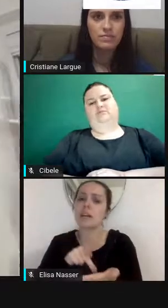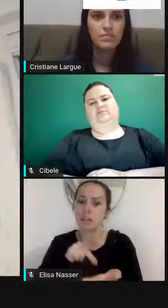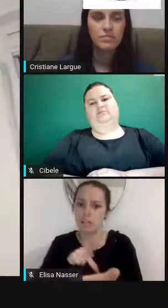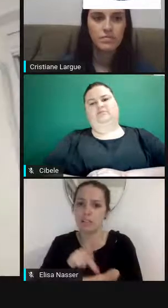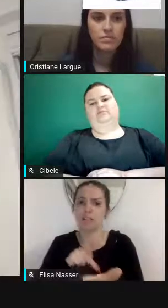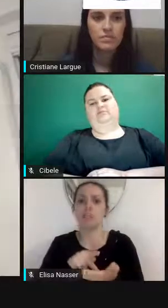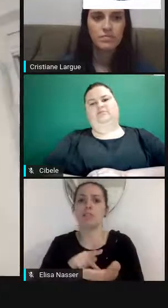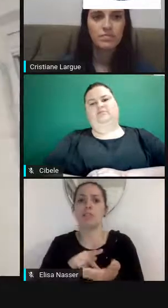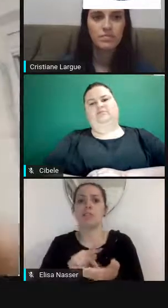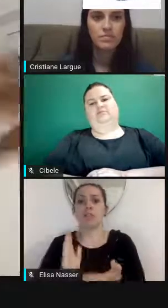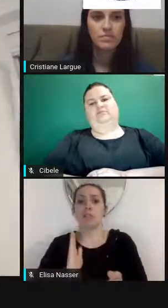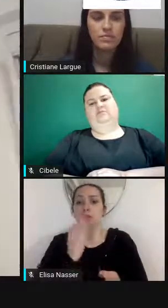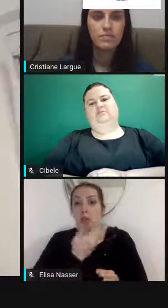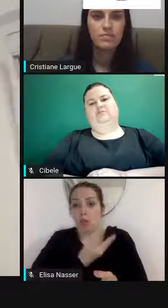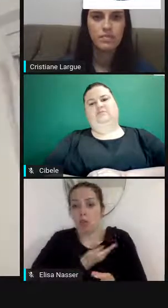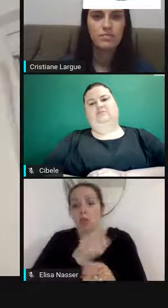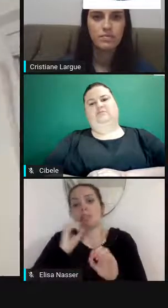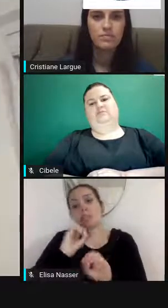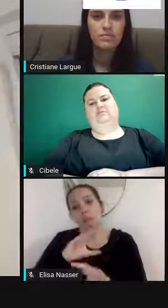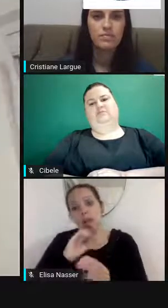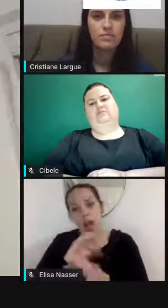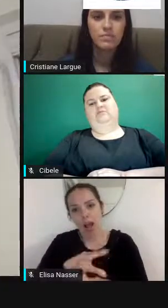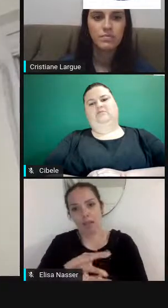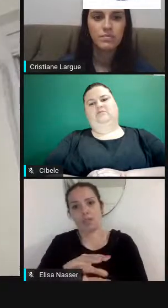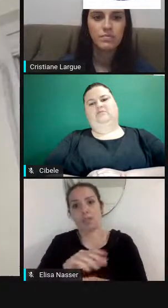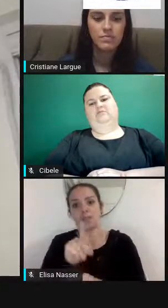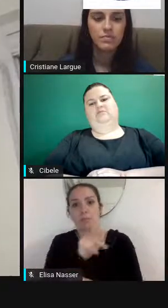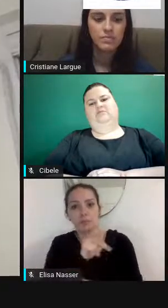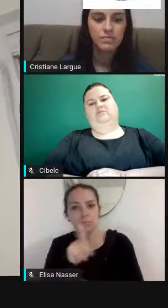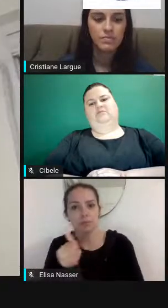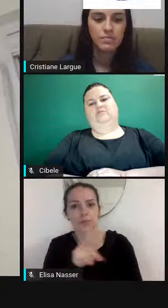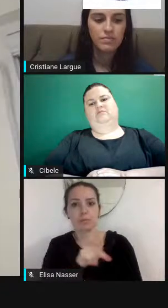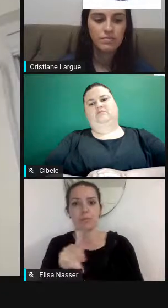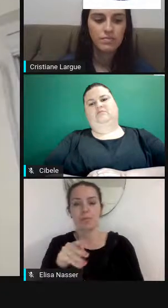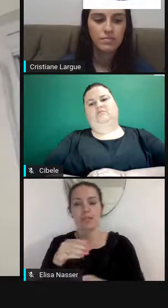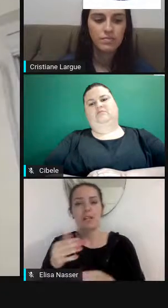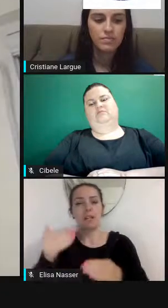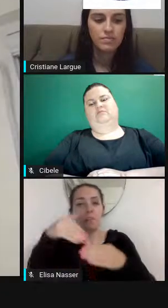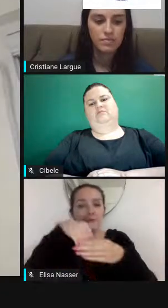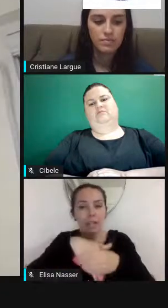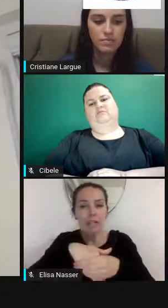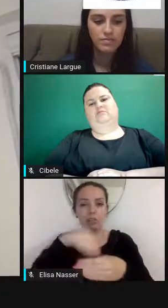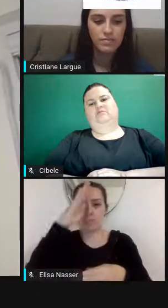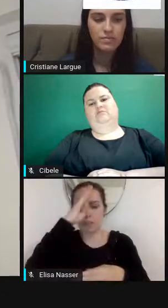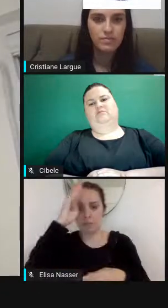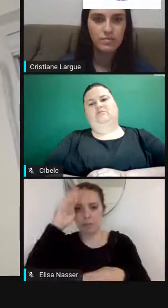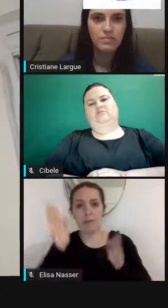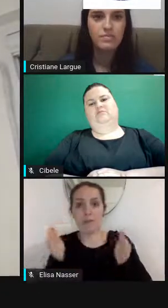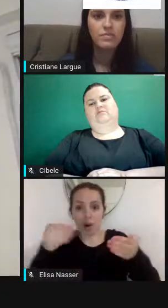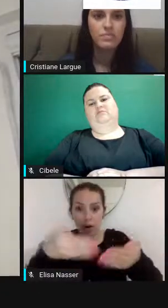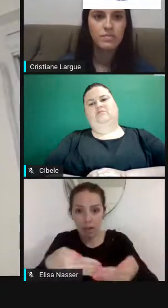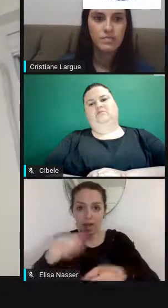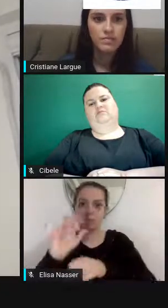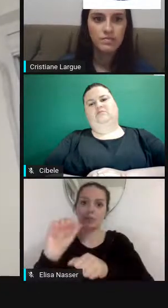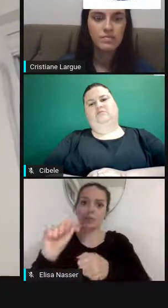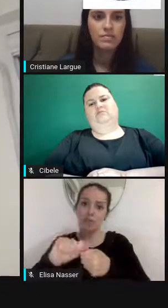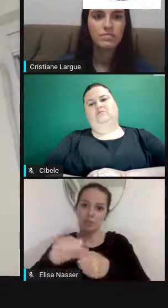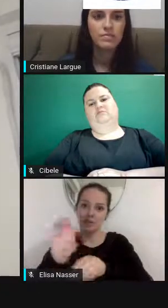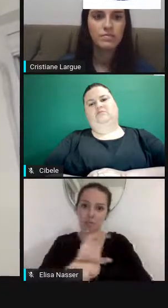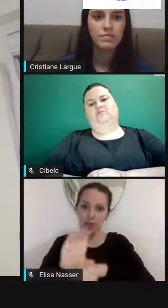por profissionais que estão ali dentro da academia que ficaram muito tempo também dentro da academia né fazendo ciência